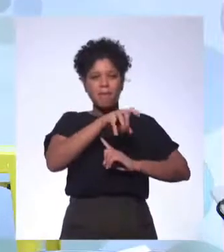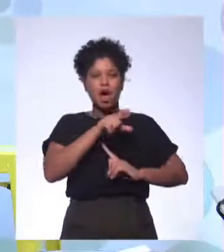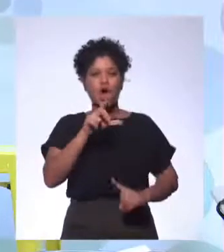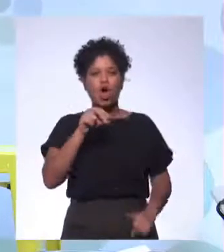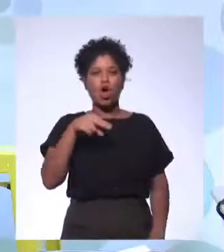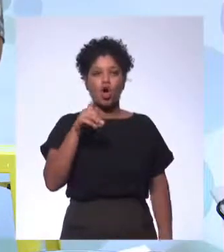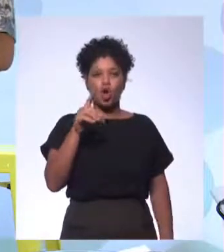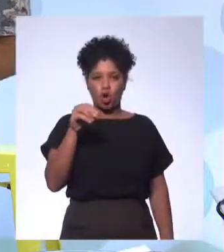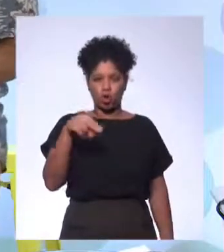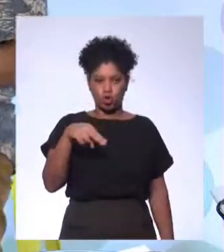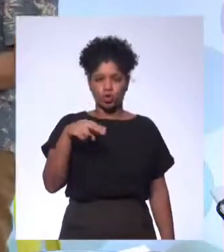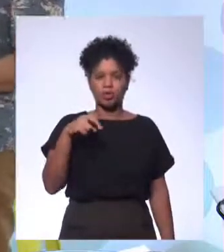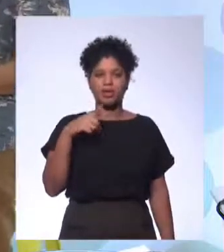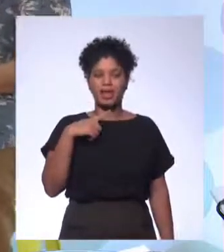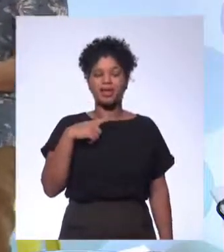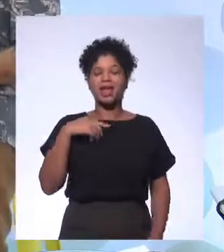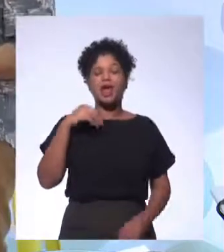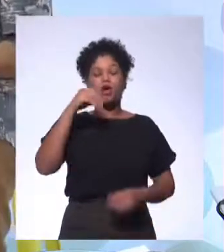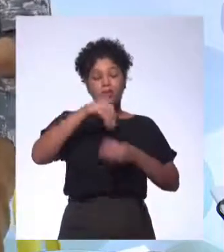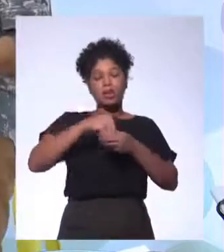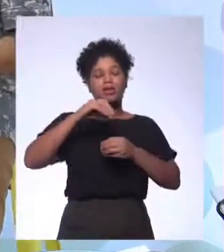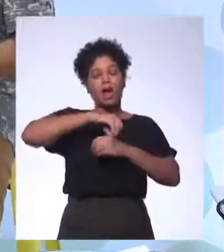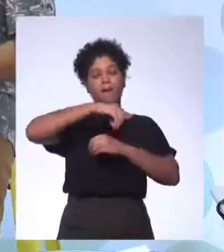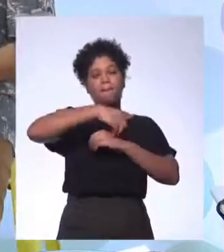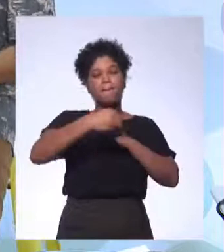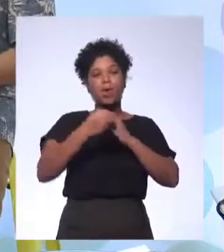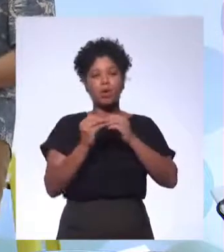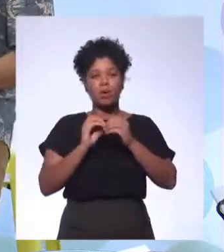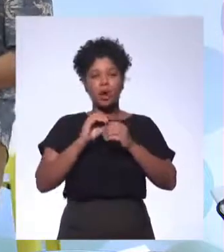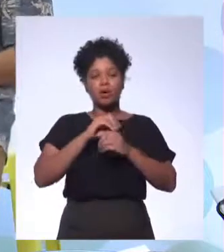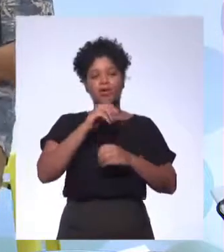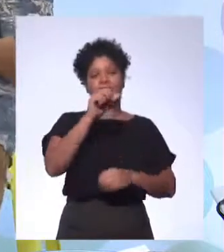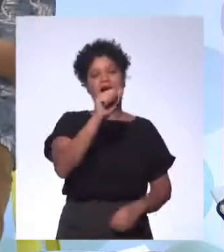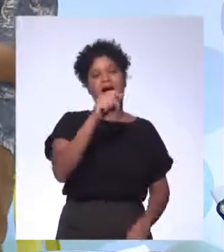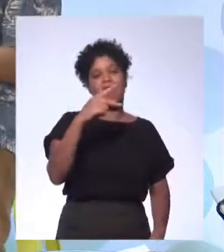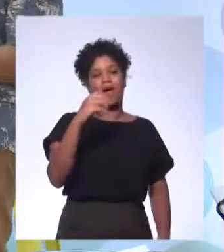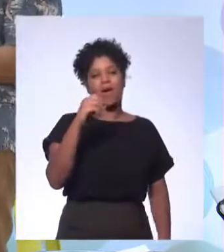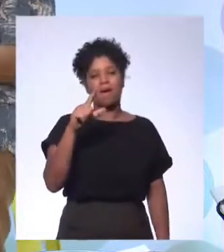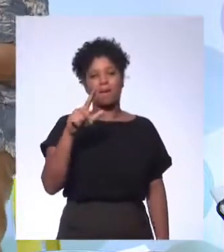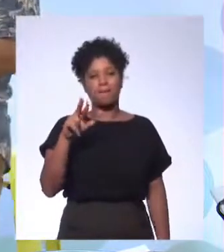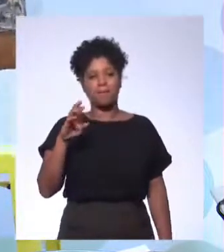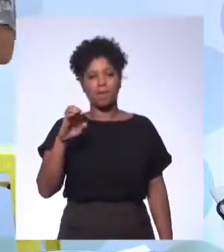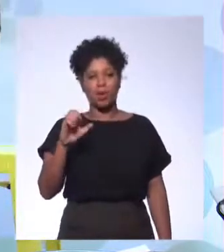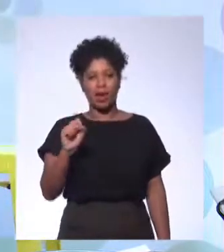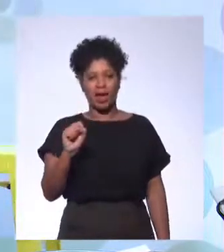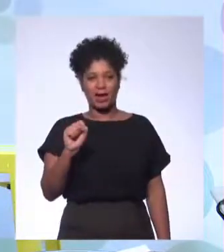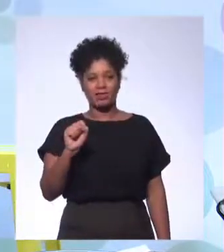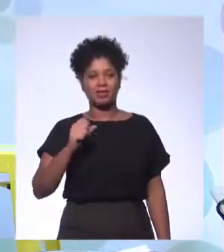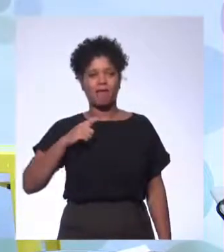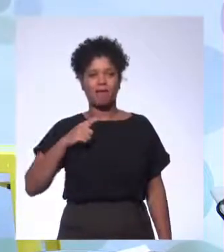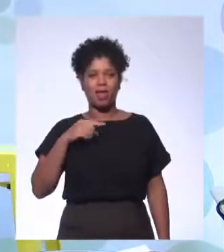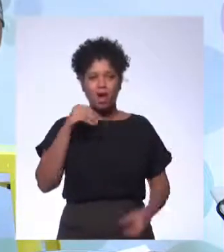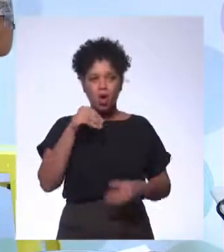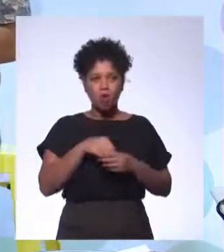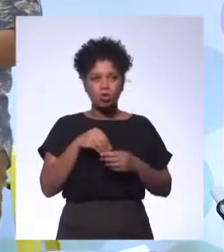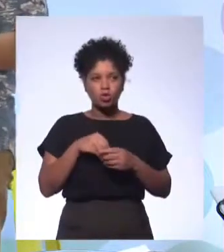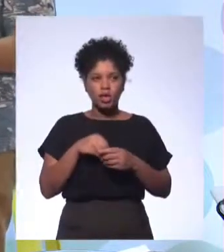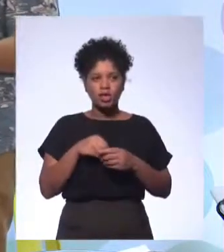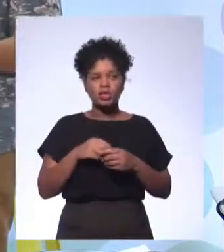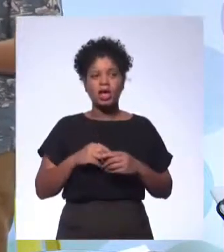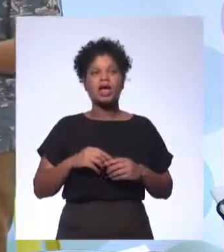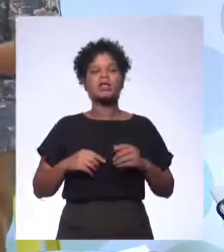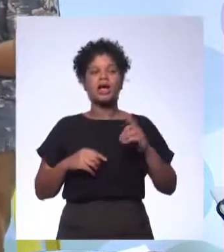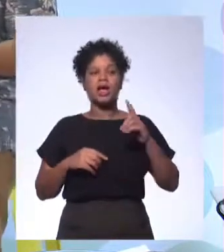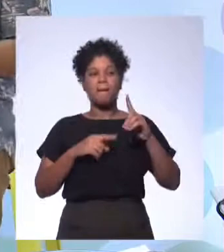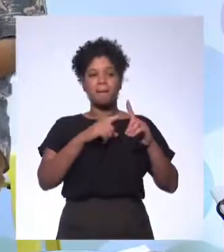então aqui nas moléculas apolares o que que acontece vai ocorrer ou de